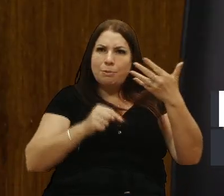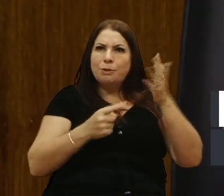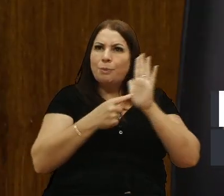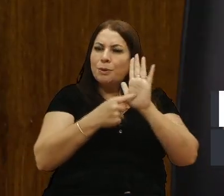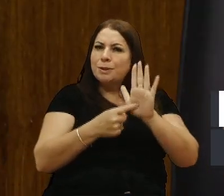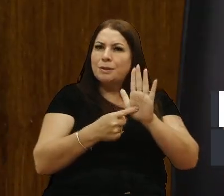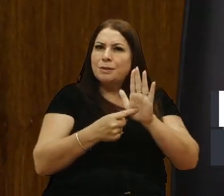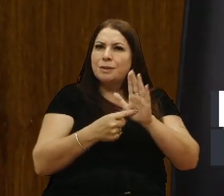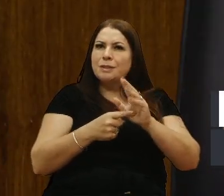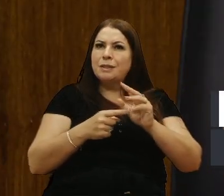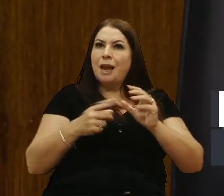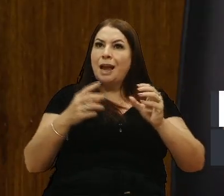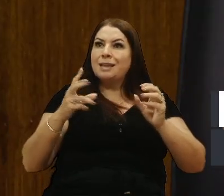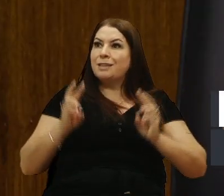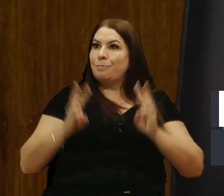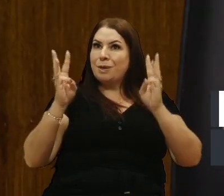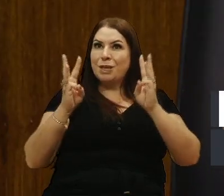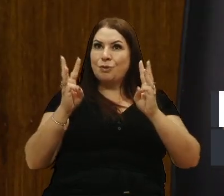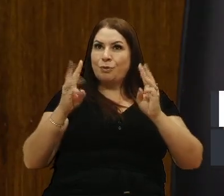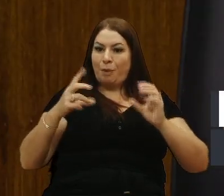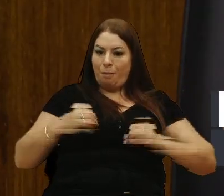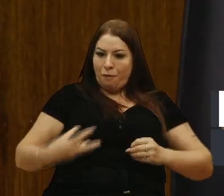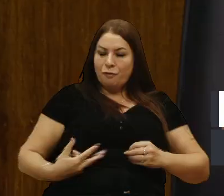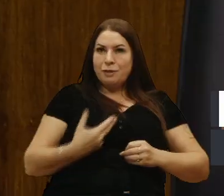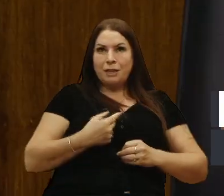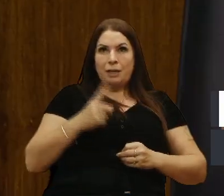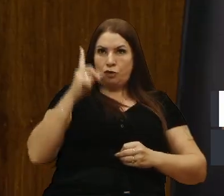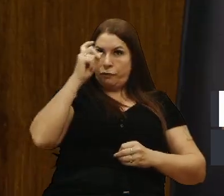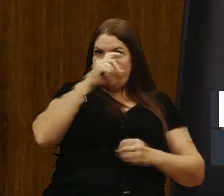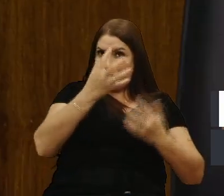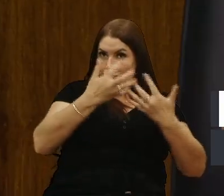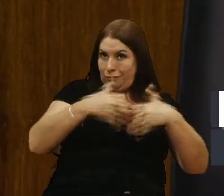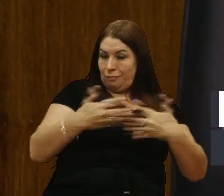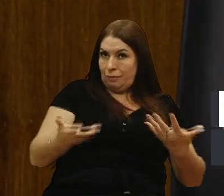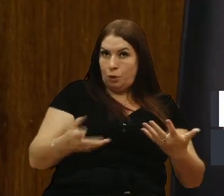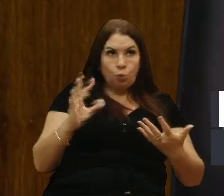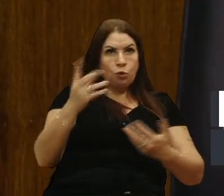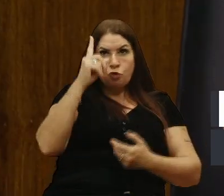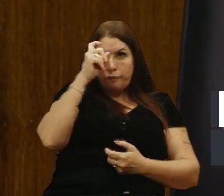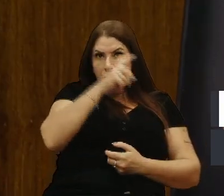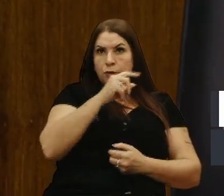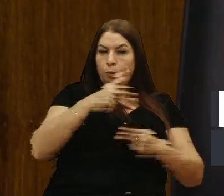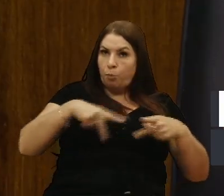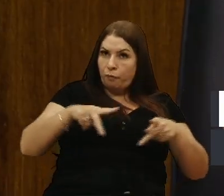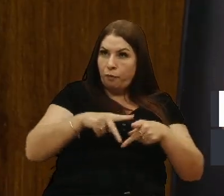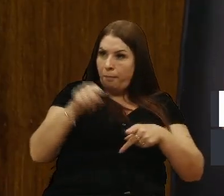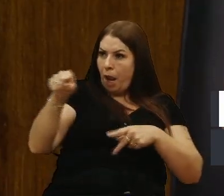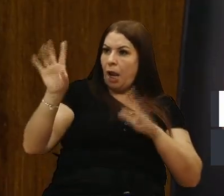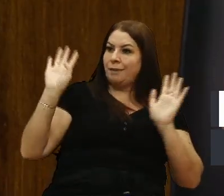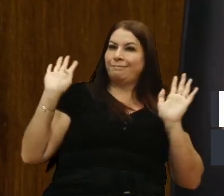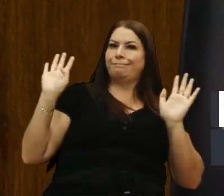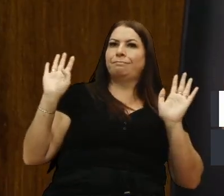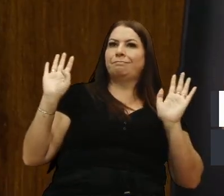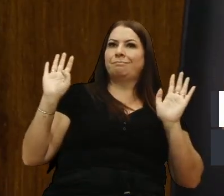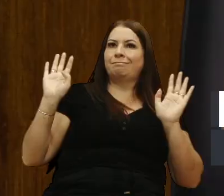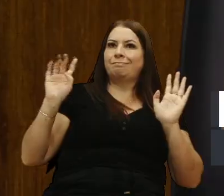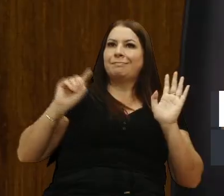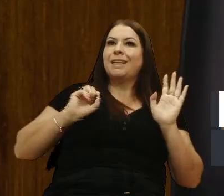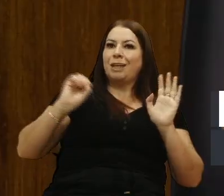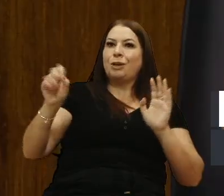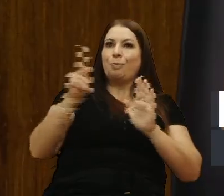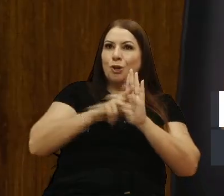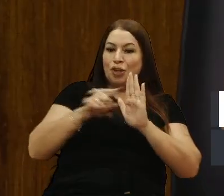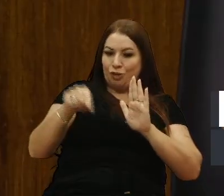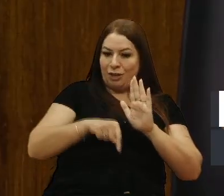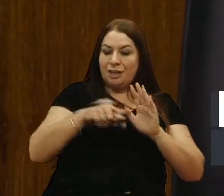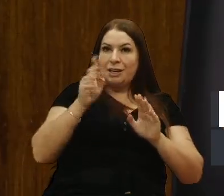trazido, o castramóvel. Para colocar um castramóvel funcionar é difícil, então é tudo difícil quando é para o povo. Agora, quando é para eles, amanhã eles mandam um projeto aqui e